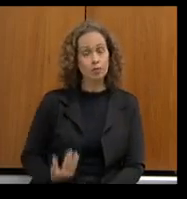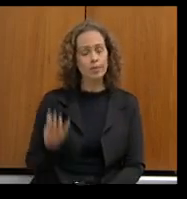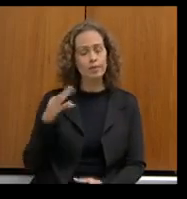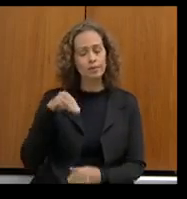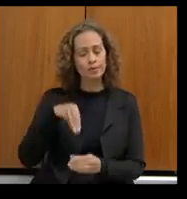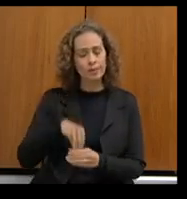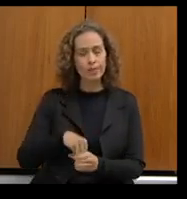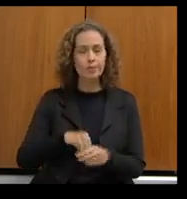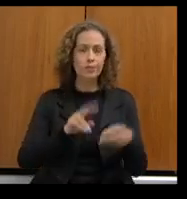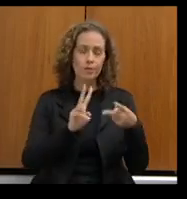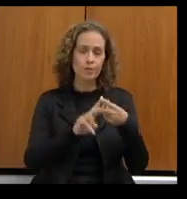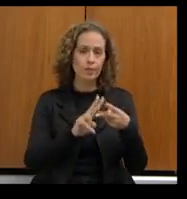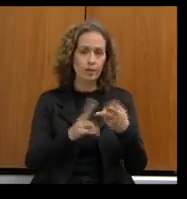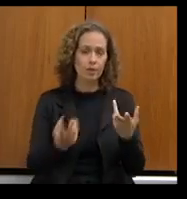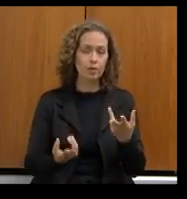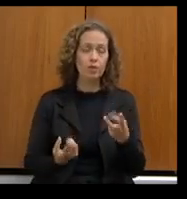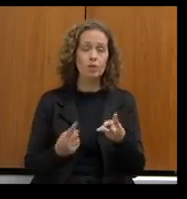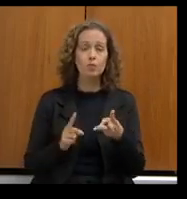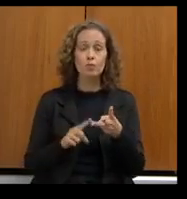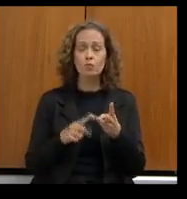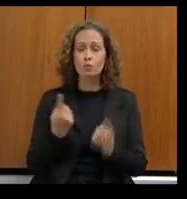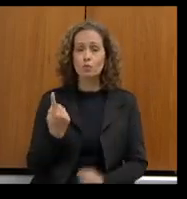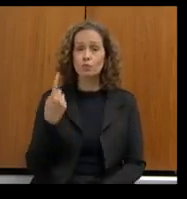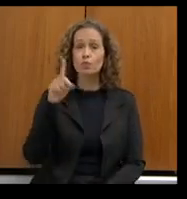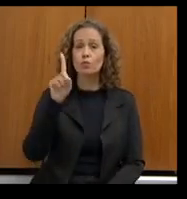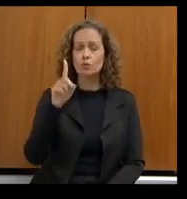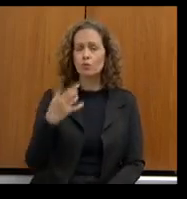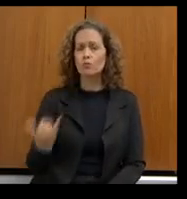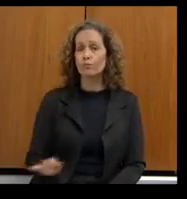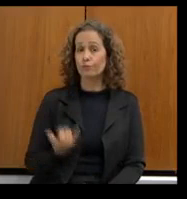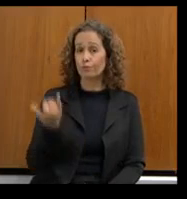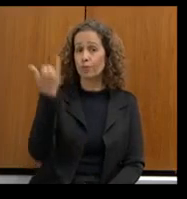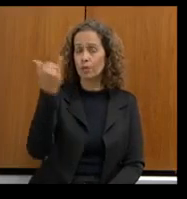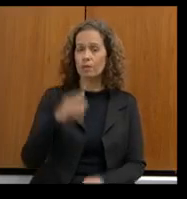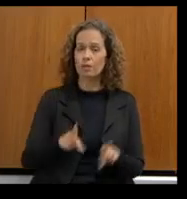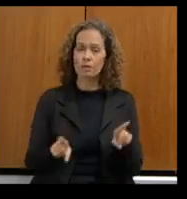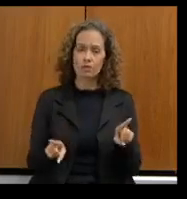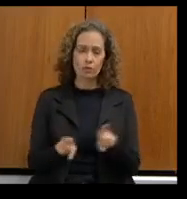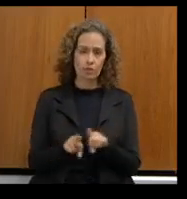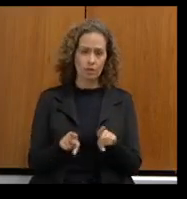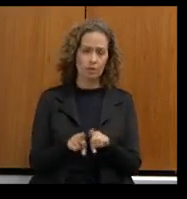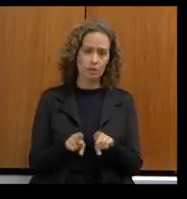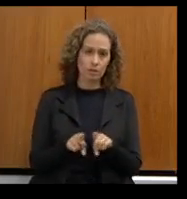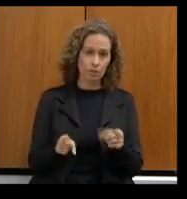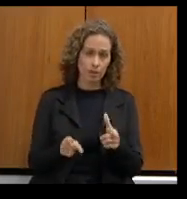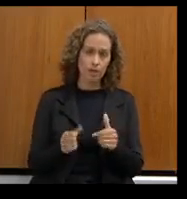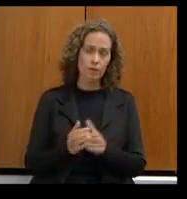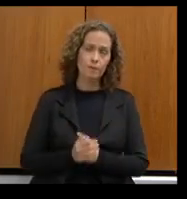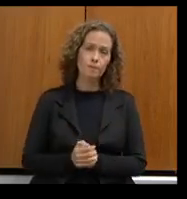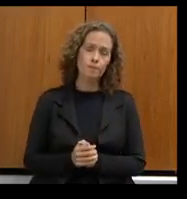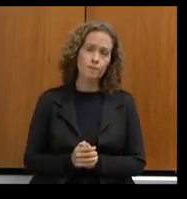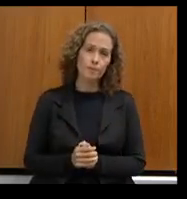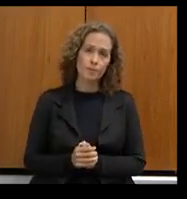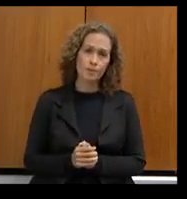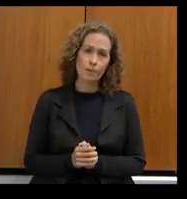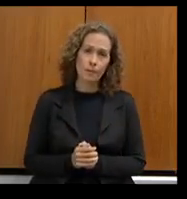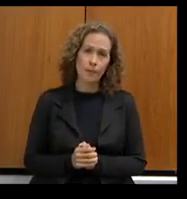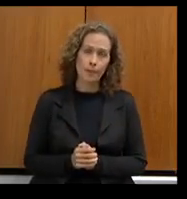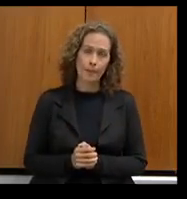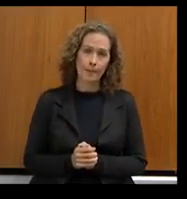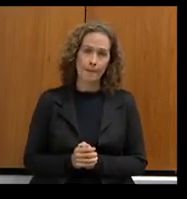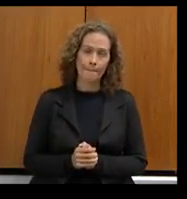por último o secretário não menos Importante é nossa mente temos um